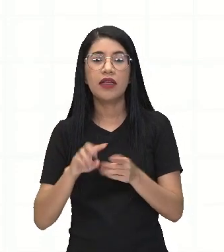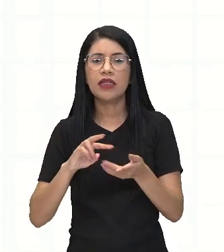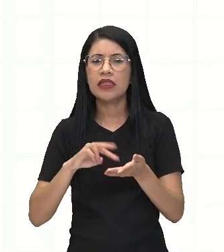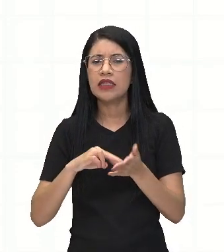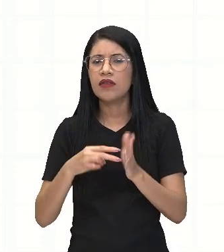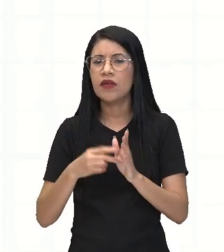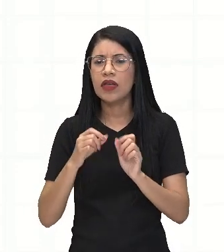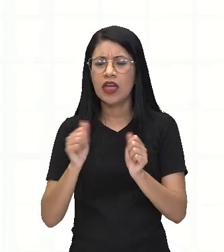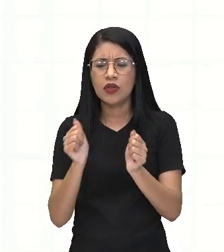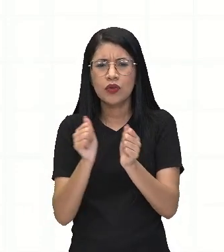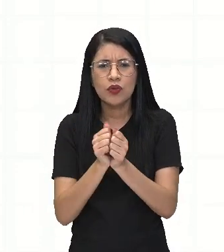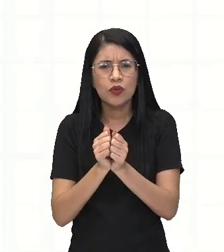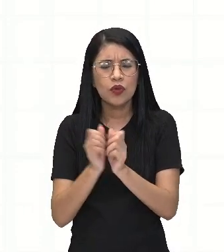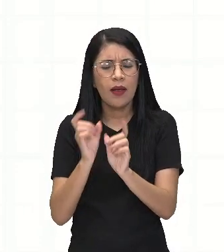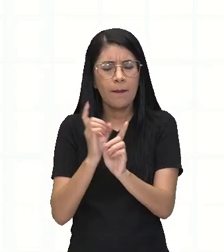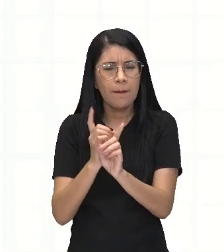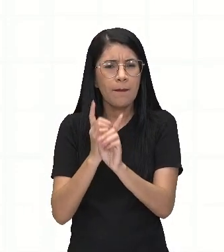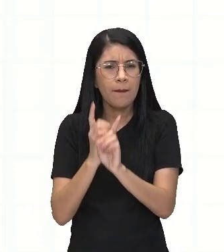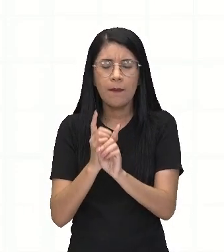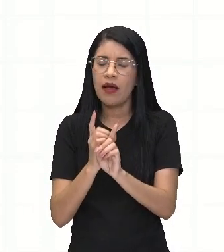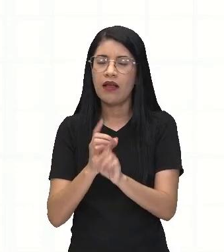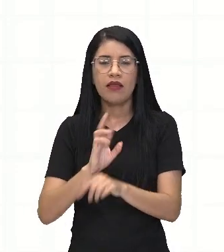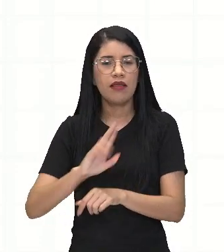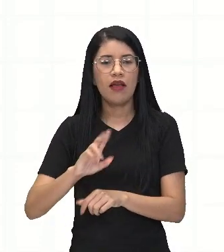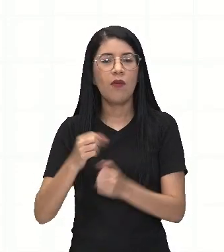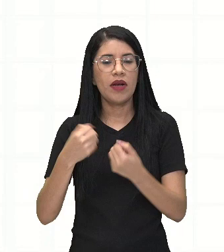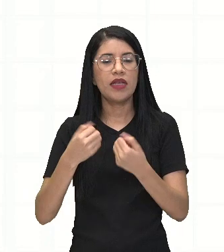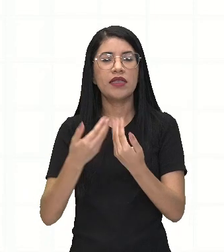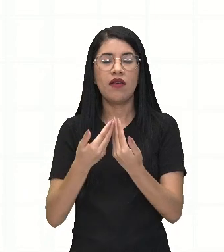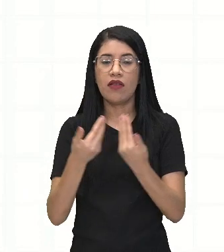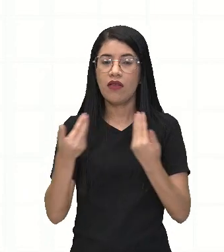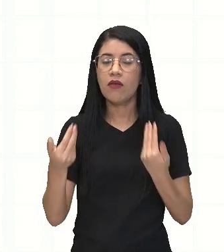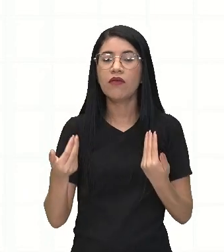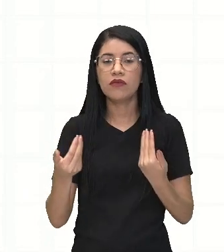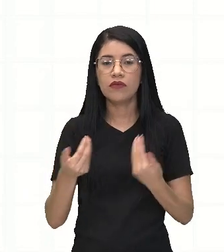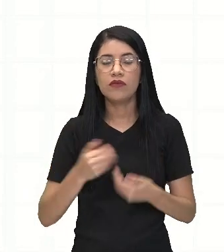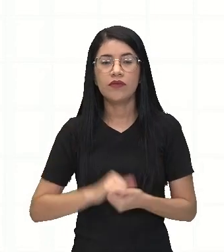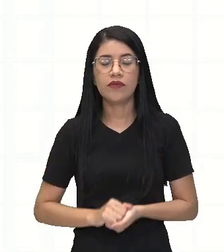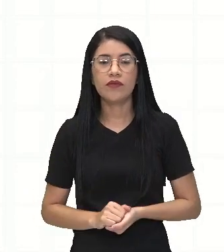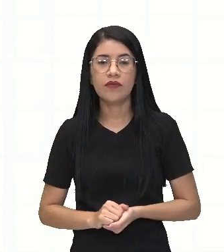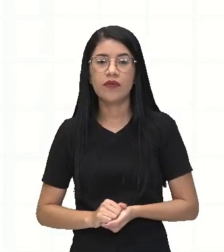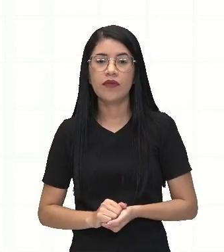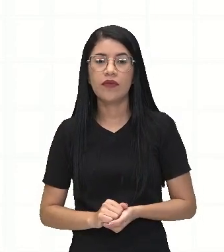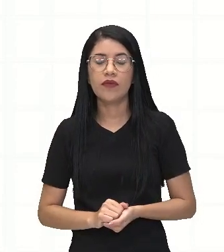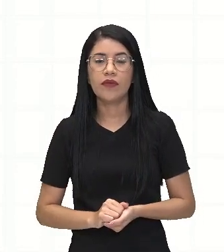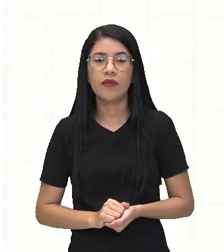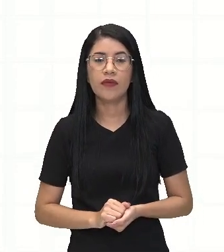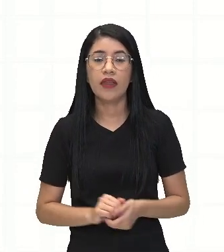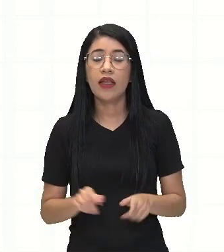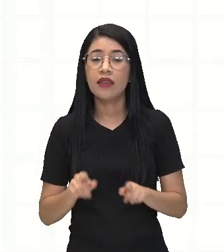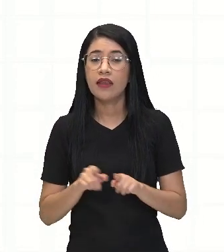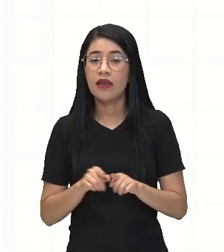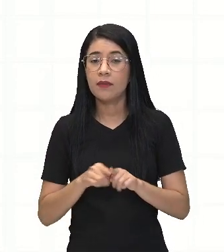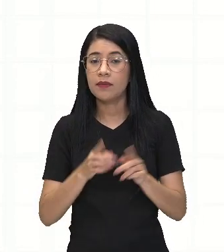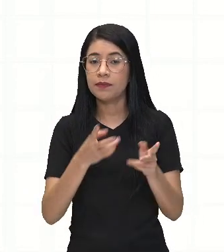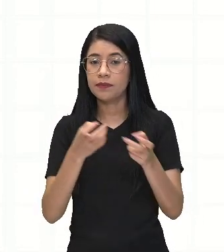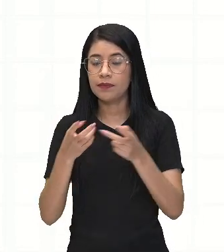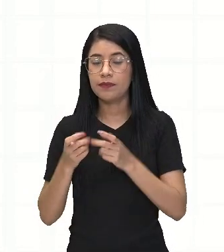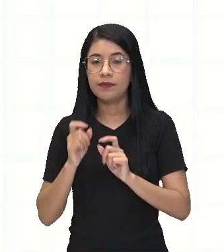juntinho, era para ficar distantes um do outro. E nós percebemos em muitos casos aí,